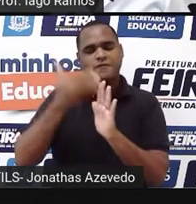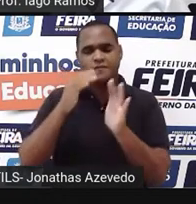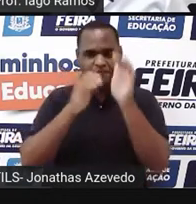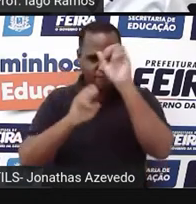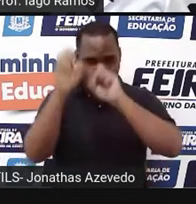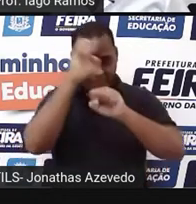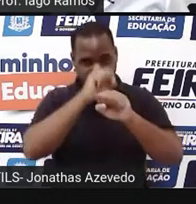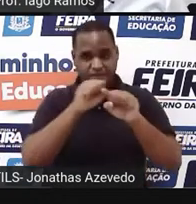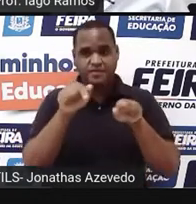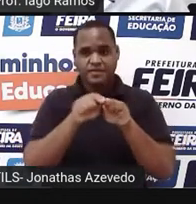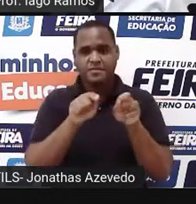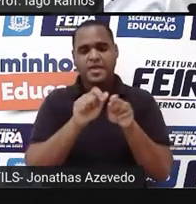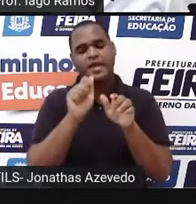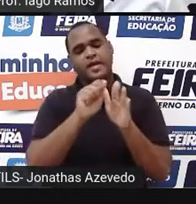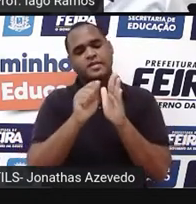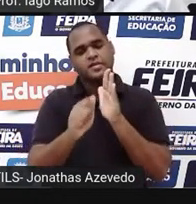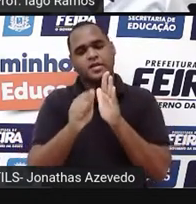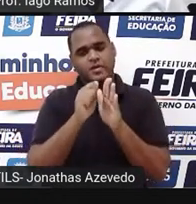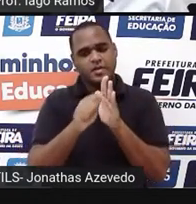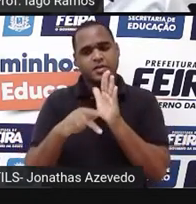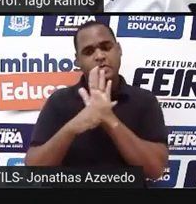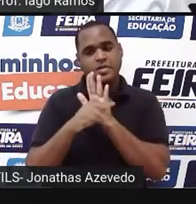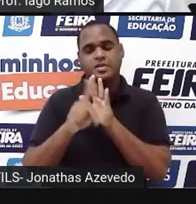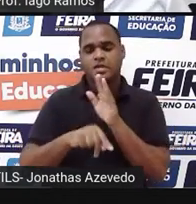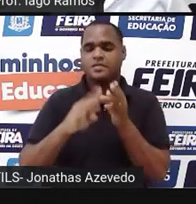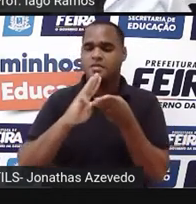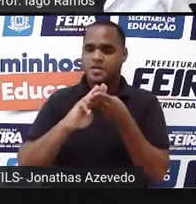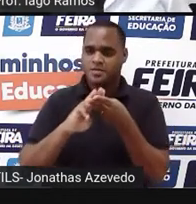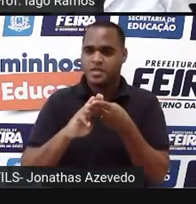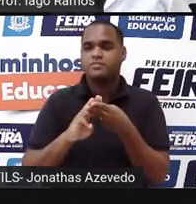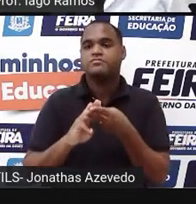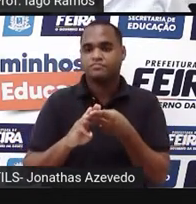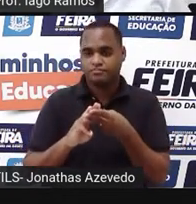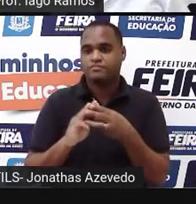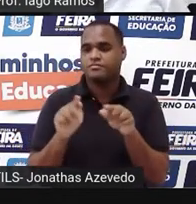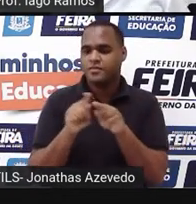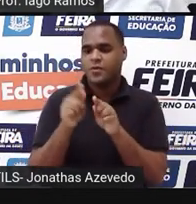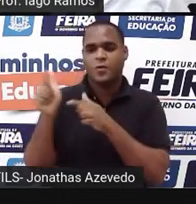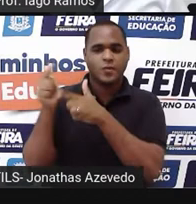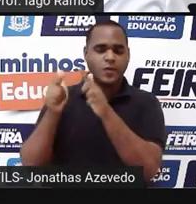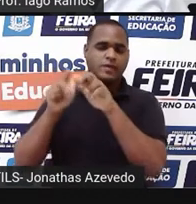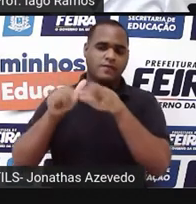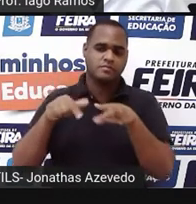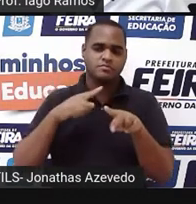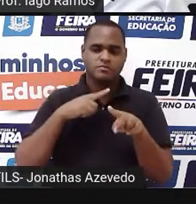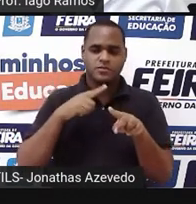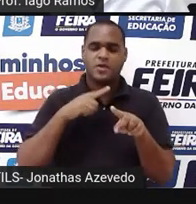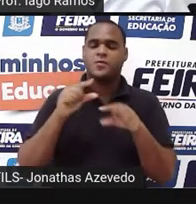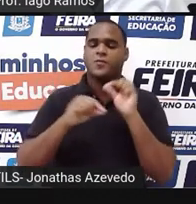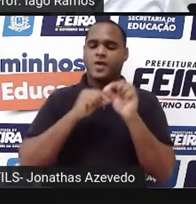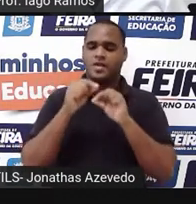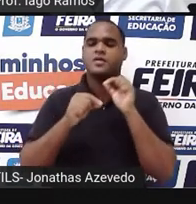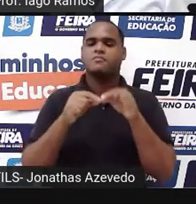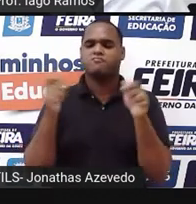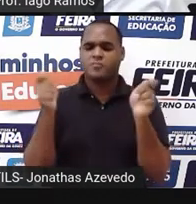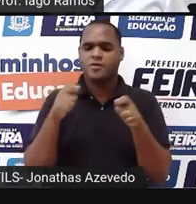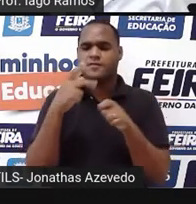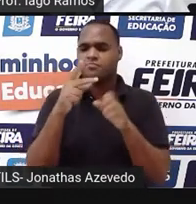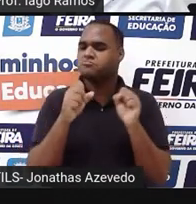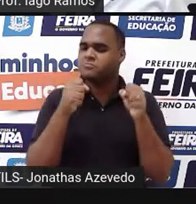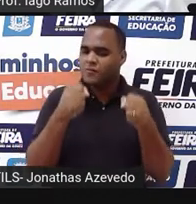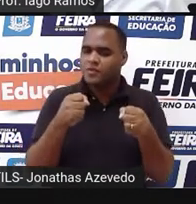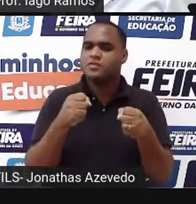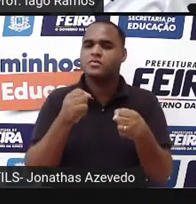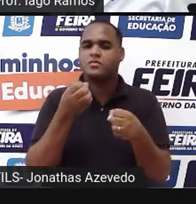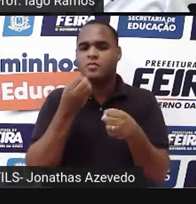sobre aritmética, que é uma parte da matemática, dentre outras contribuições que ele, né, que ele pôde dar também